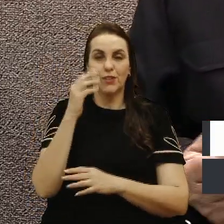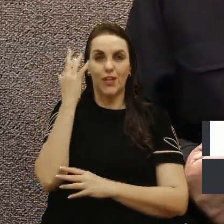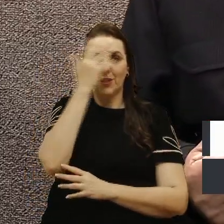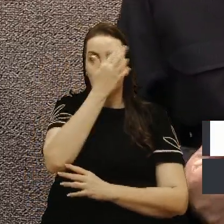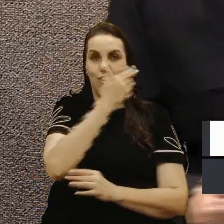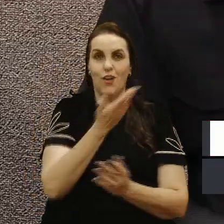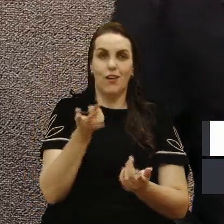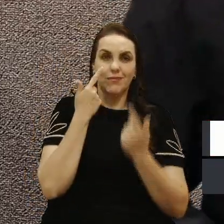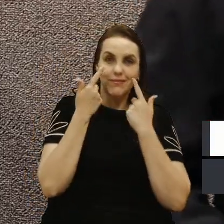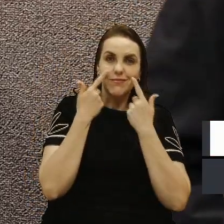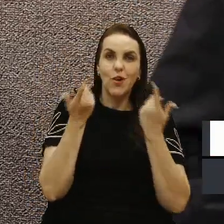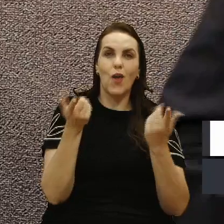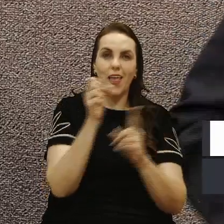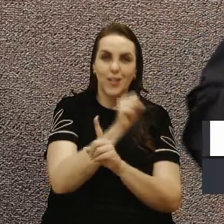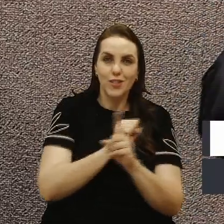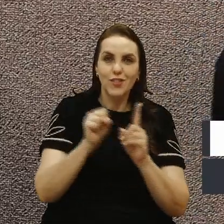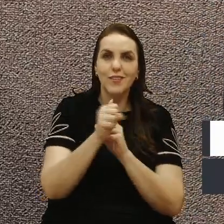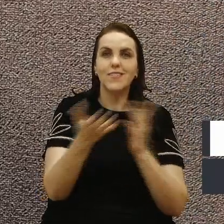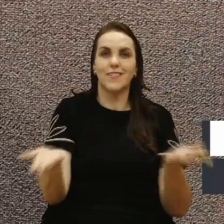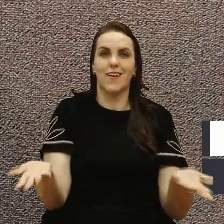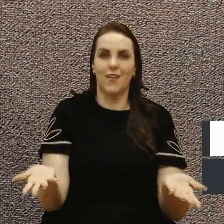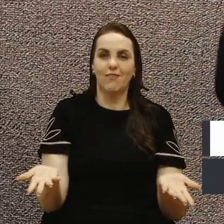olhou